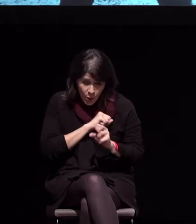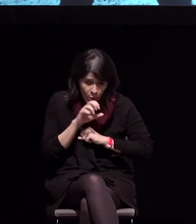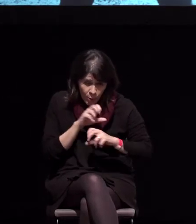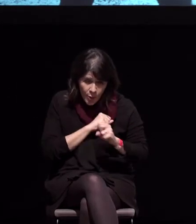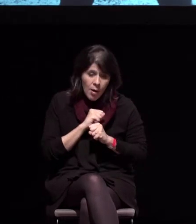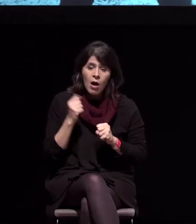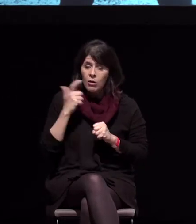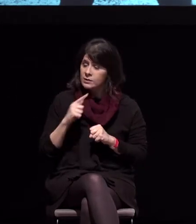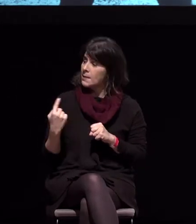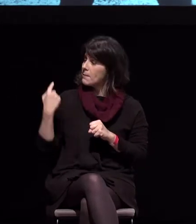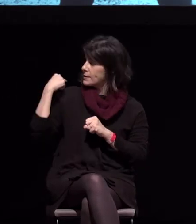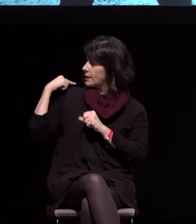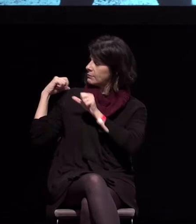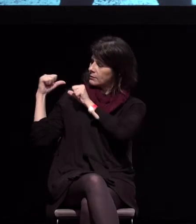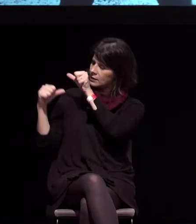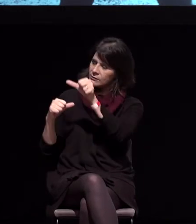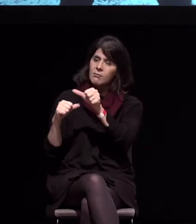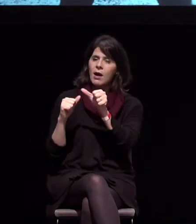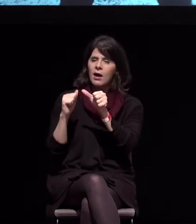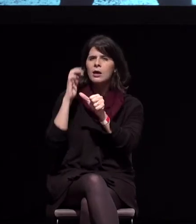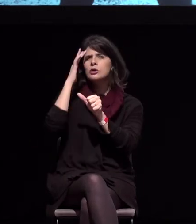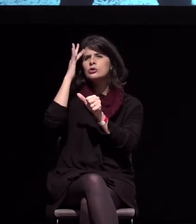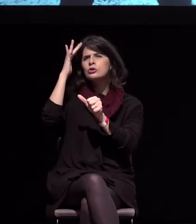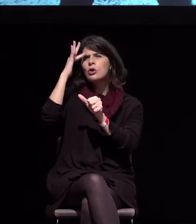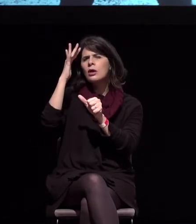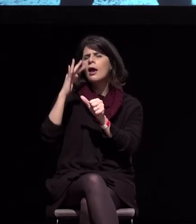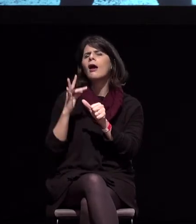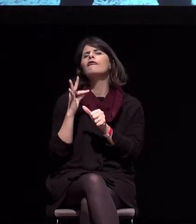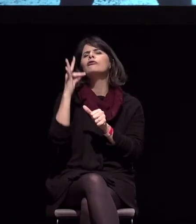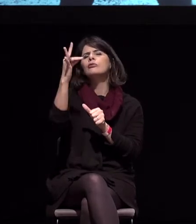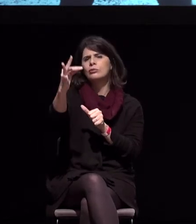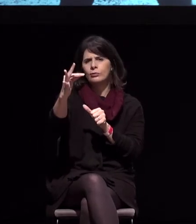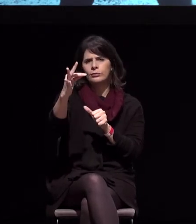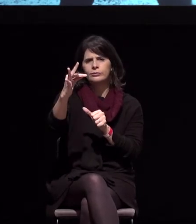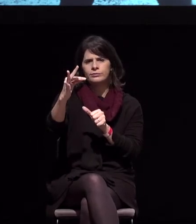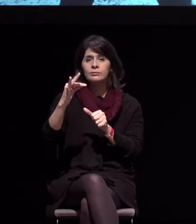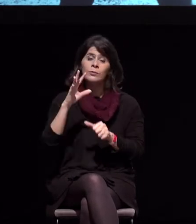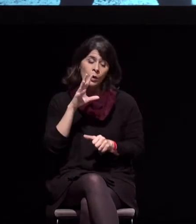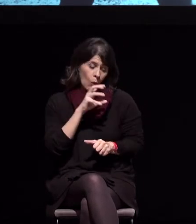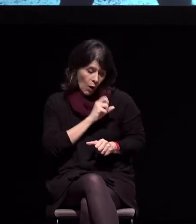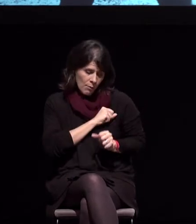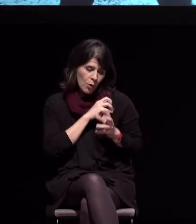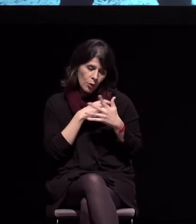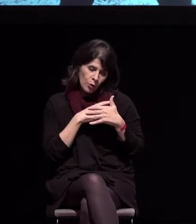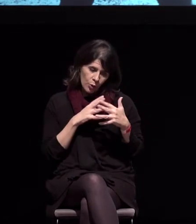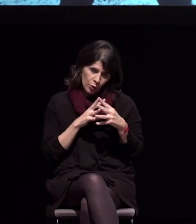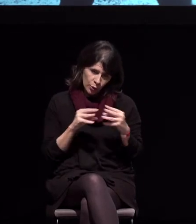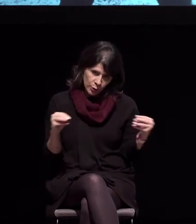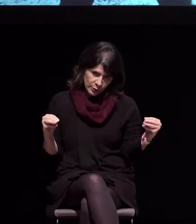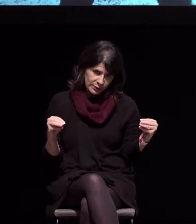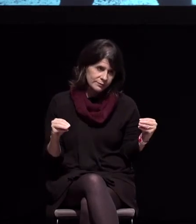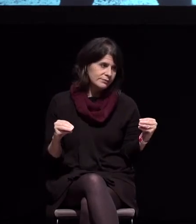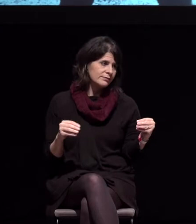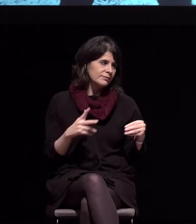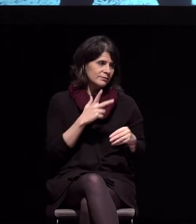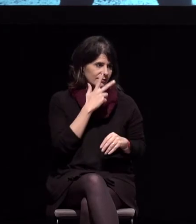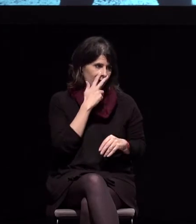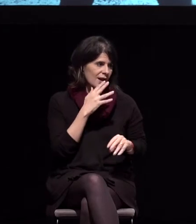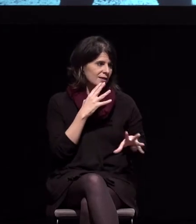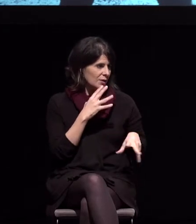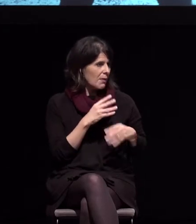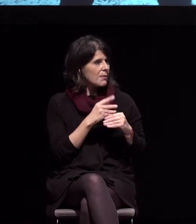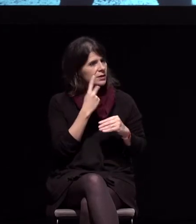presente e sonhar o futuro. Esse é o poder do amor, o amor cura. Para mim, isso complementa 100% a sua